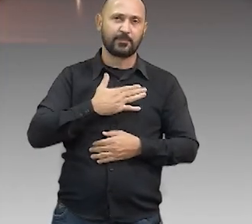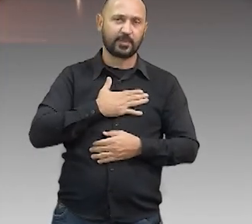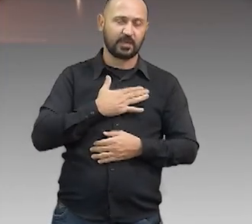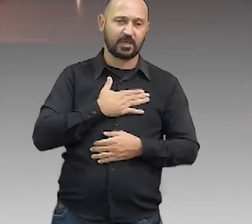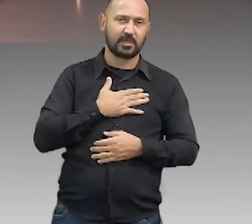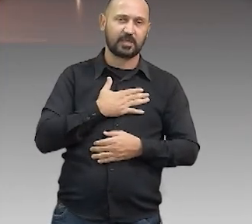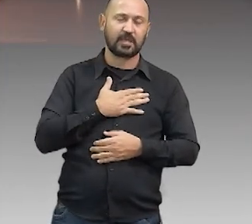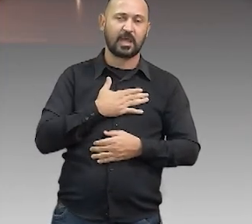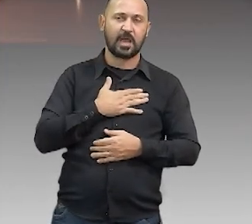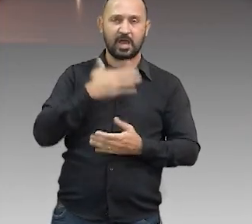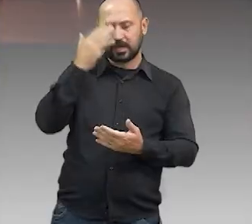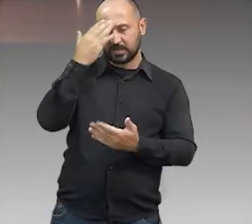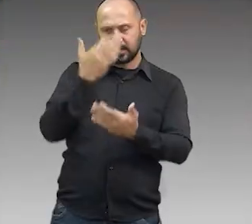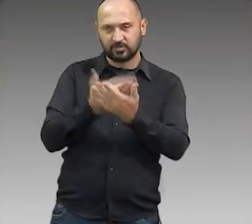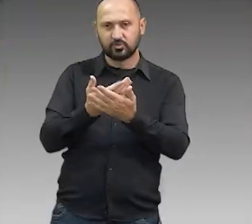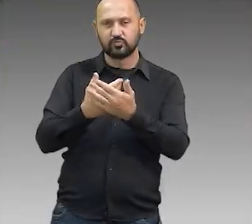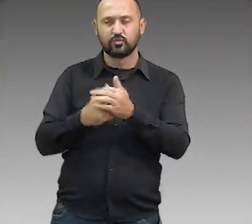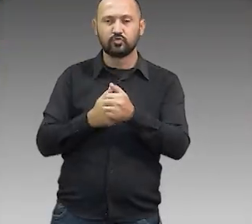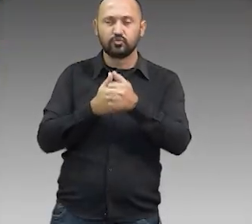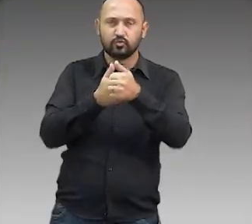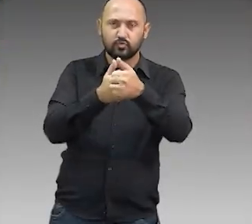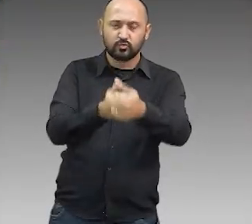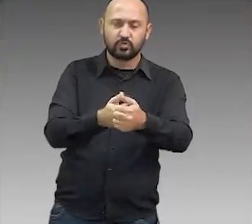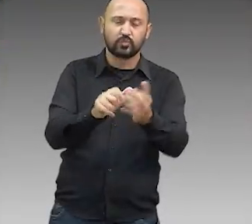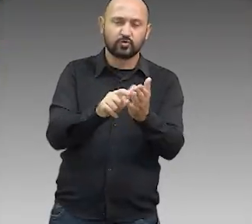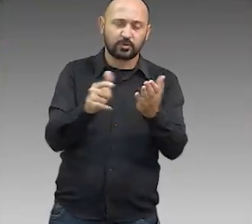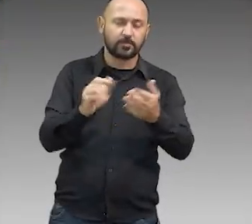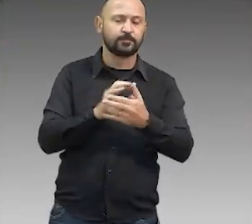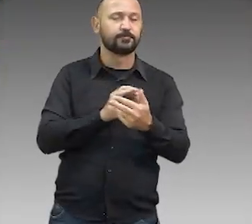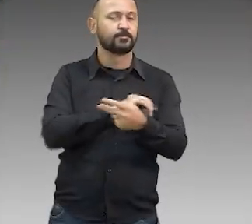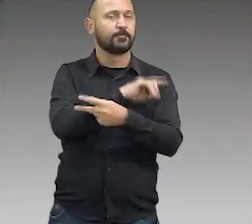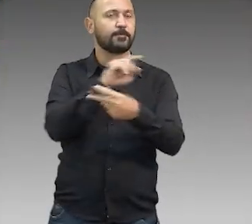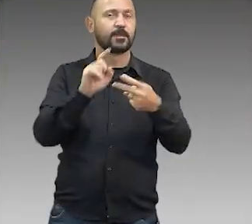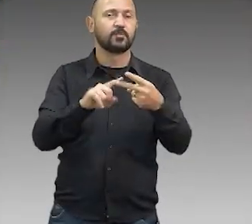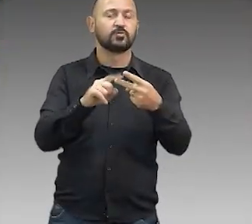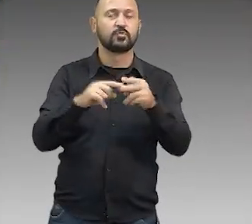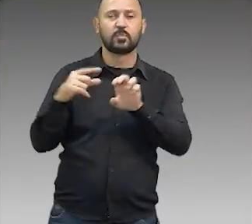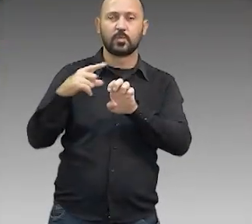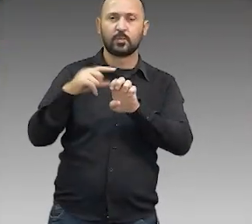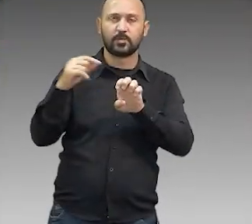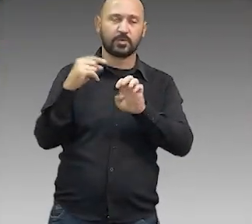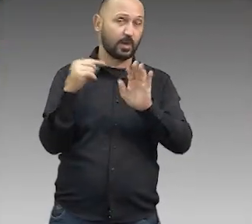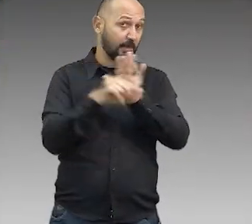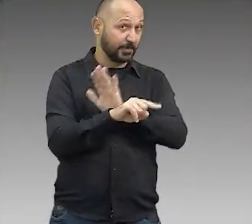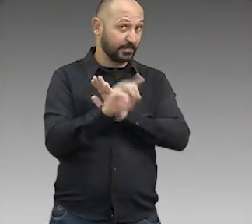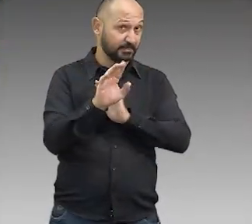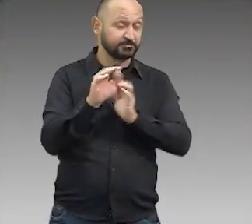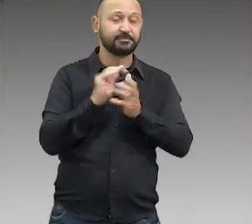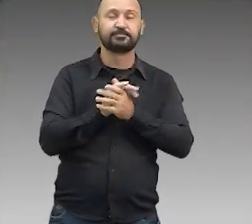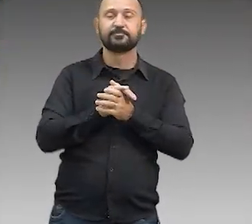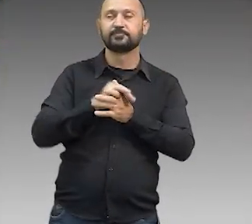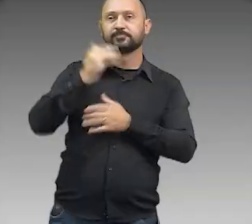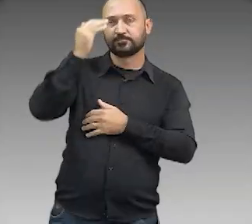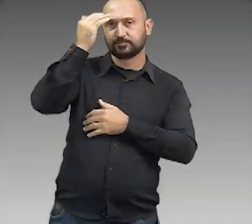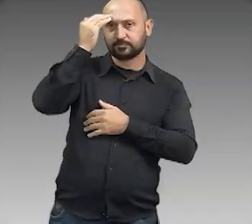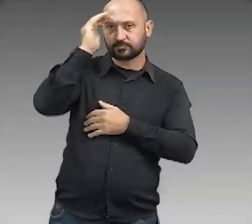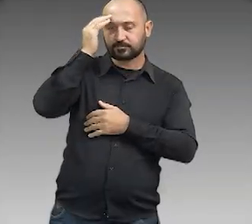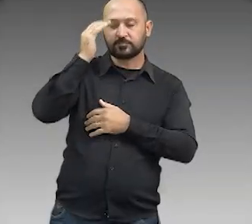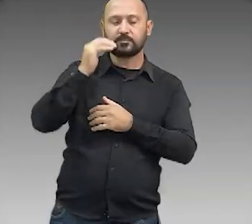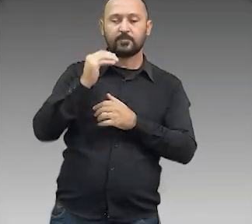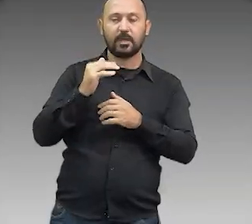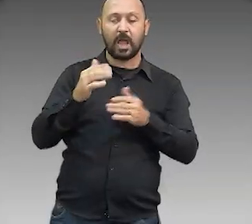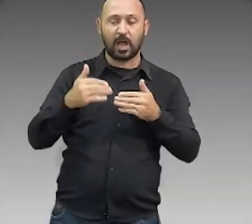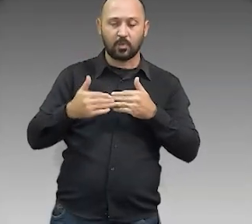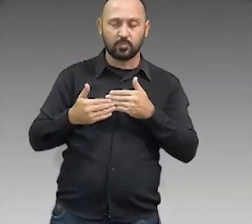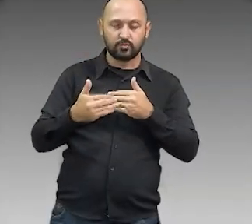maneira de conduzir o jornal. E a segunda questão sobre o empresário que eu gostaria de perguntar é entendendo que a geração é